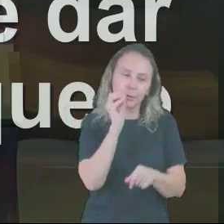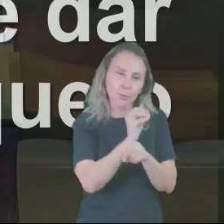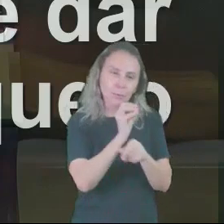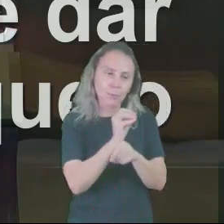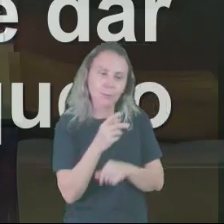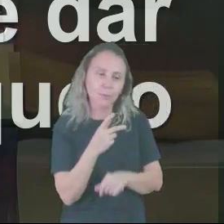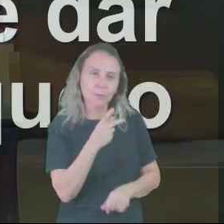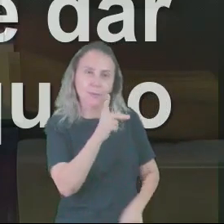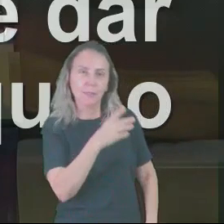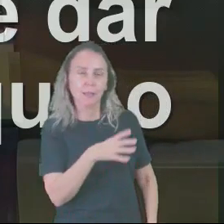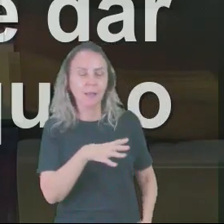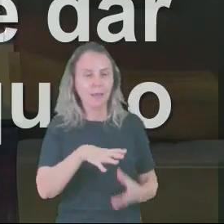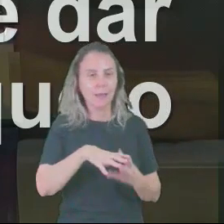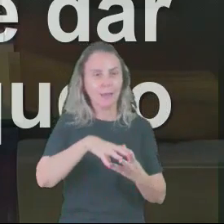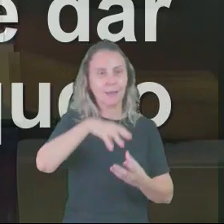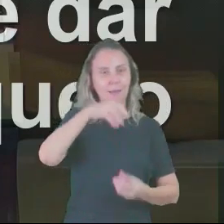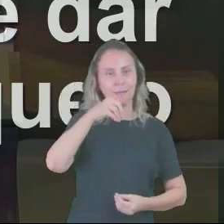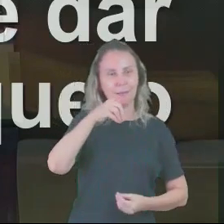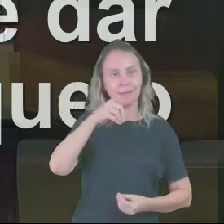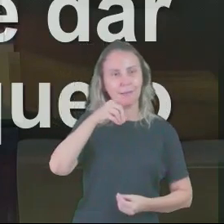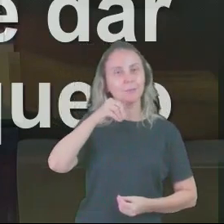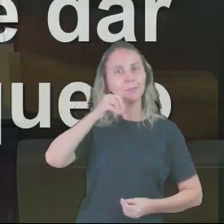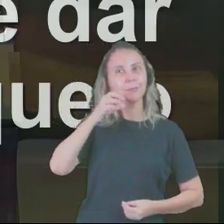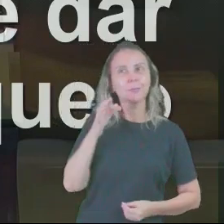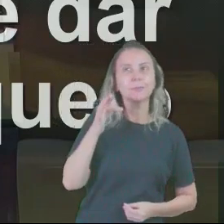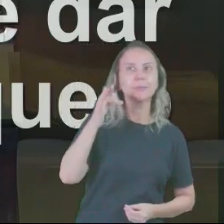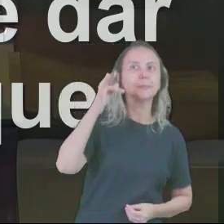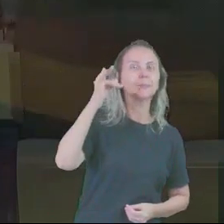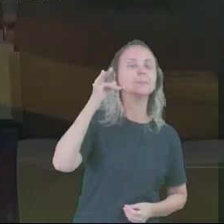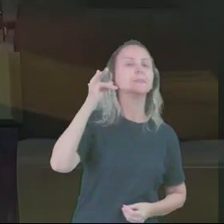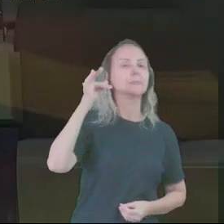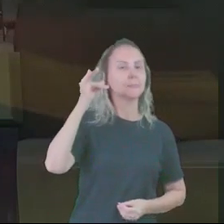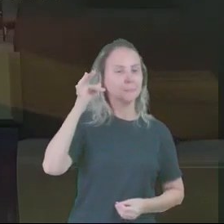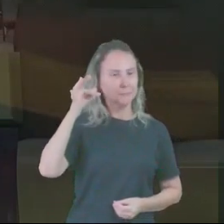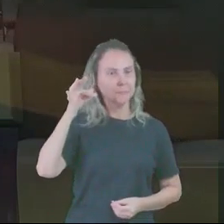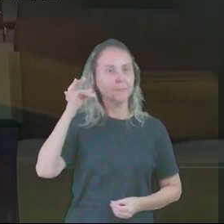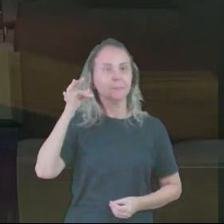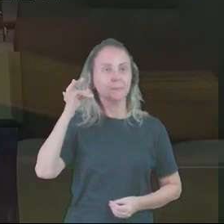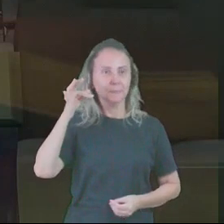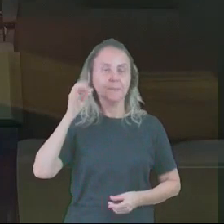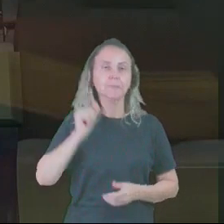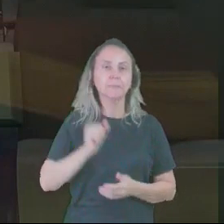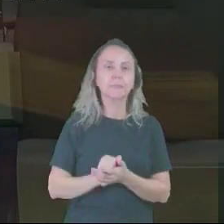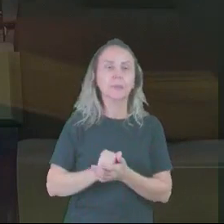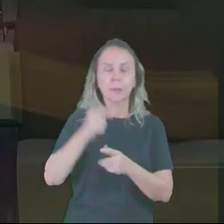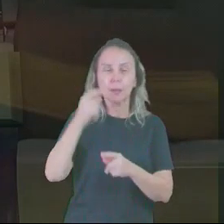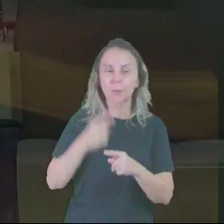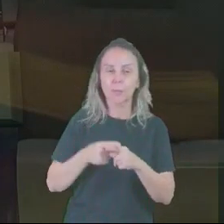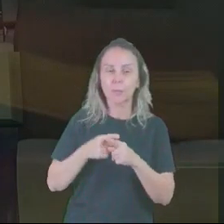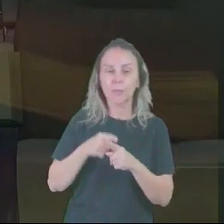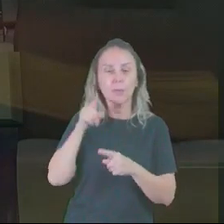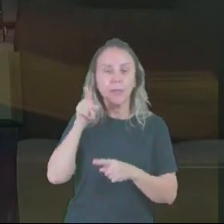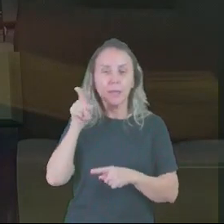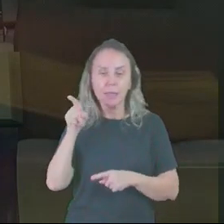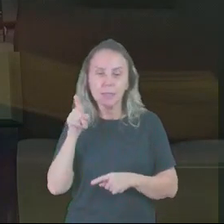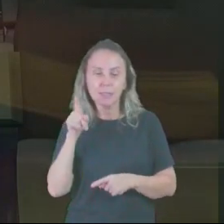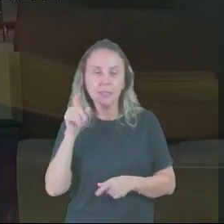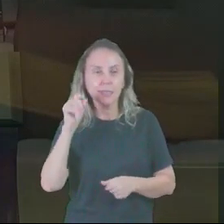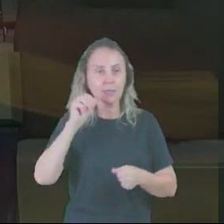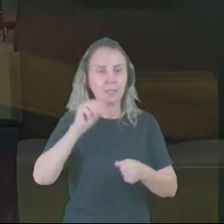como aqueles que hão de dar conta delas para que o façam com alegria